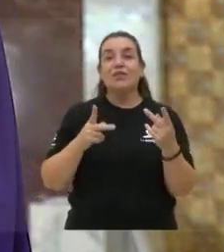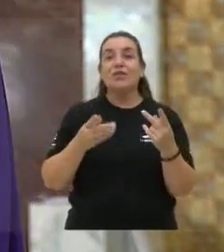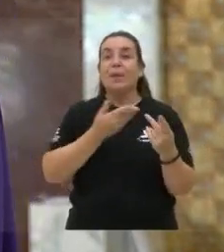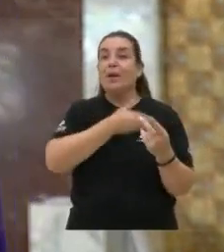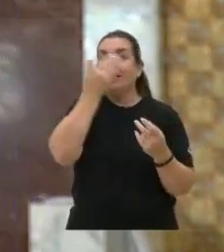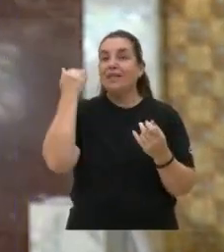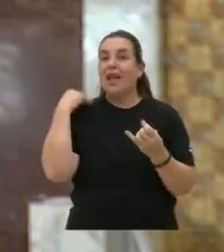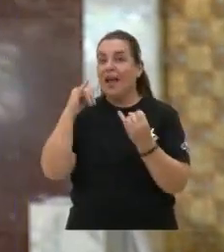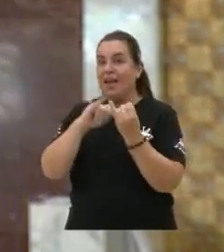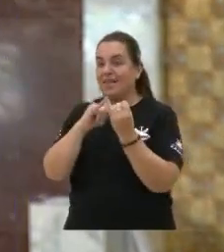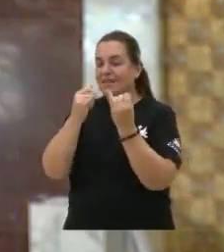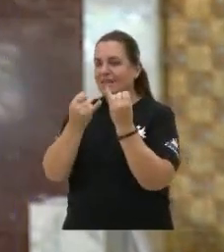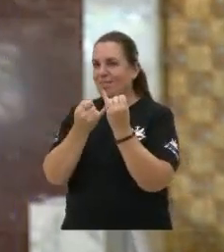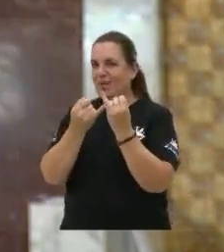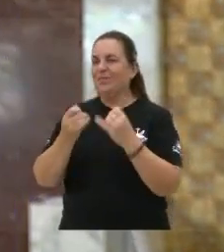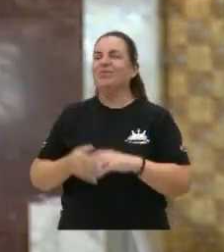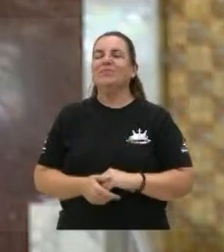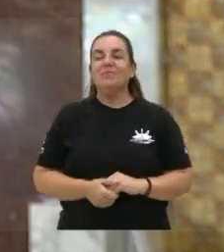Senhora.